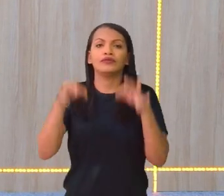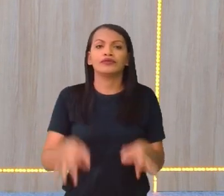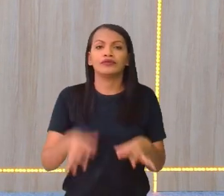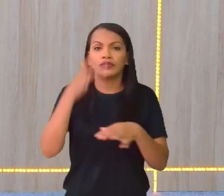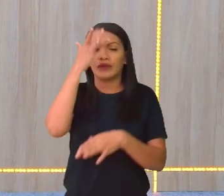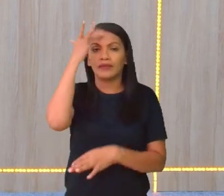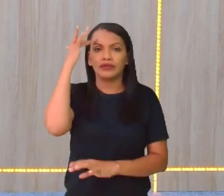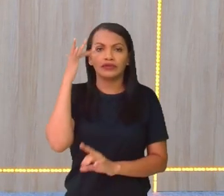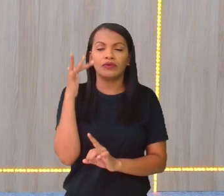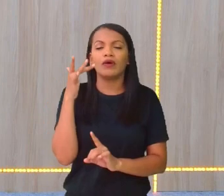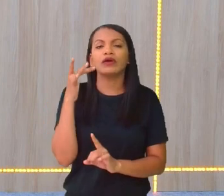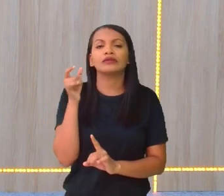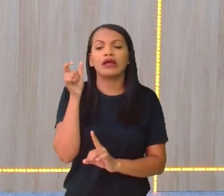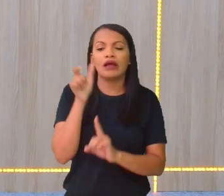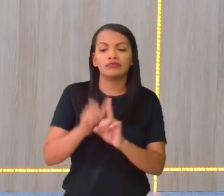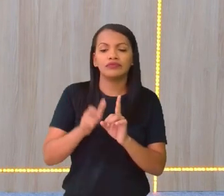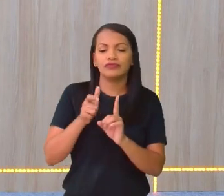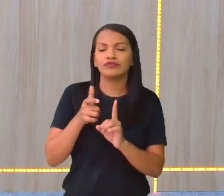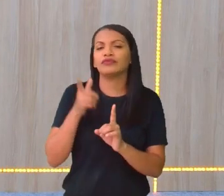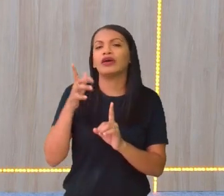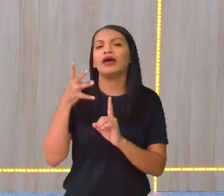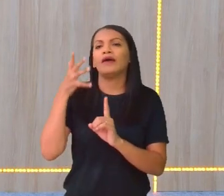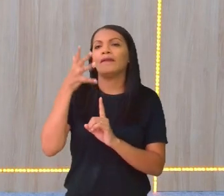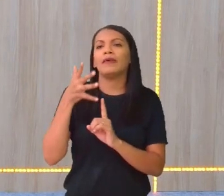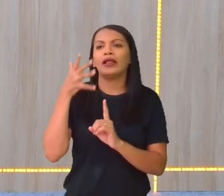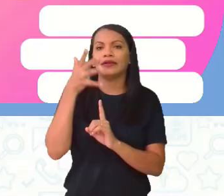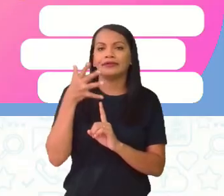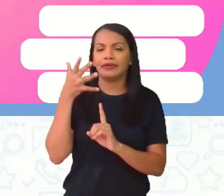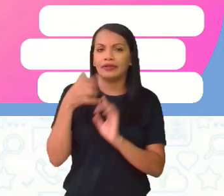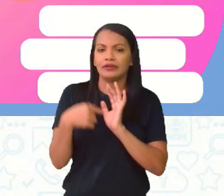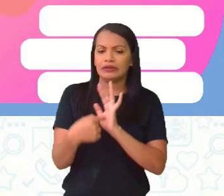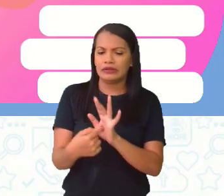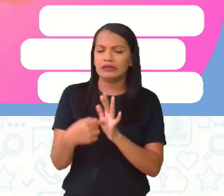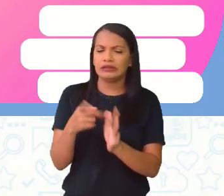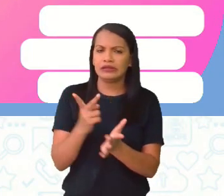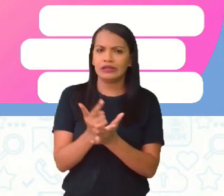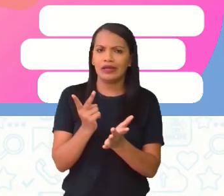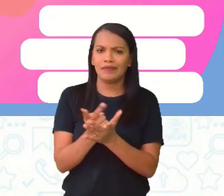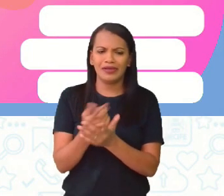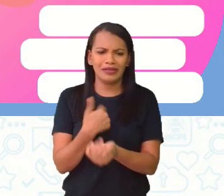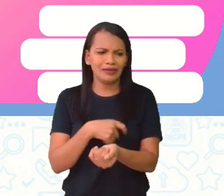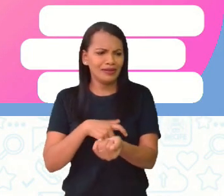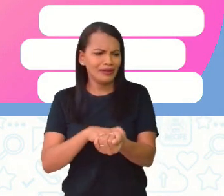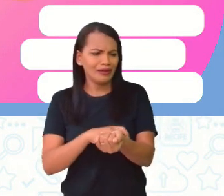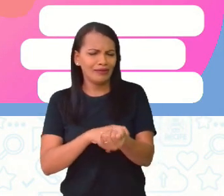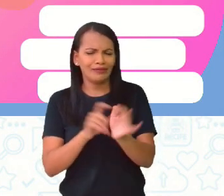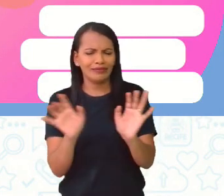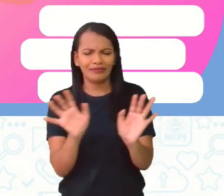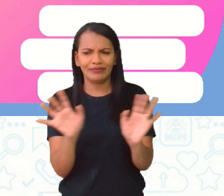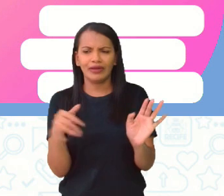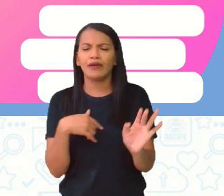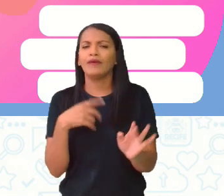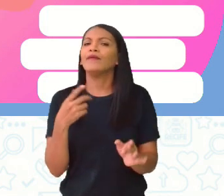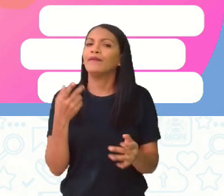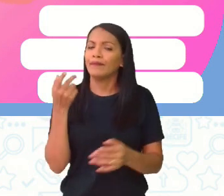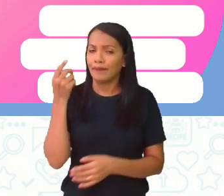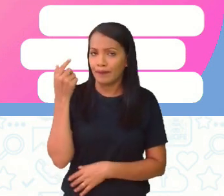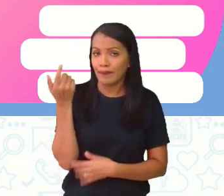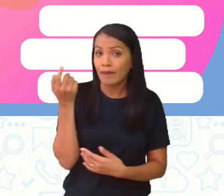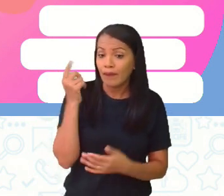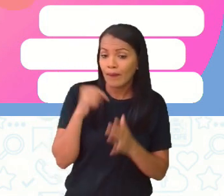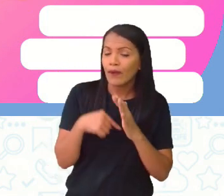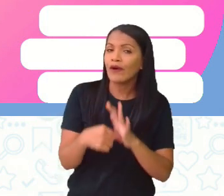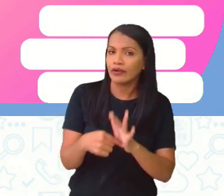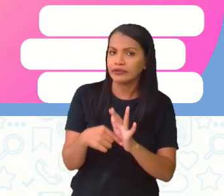apresentador também é importante, não é? Deve se mostrar seguro, né, do tema estudado. Além disso,